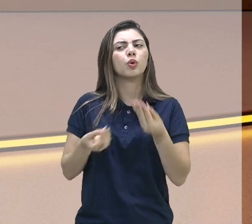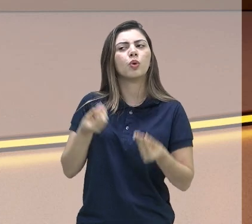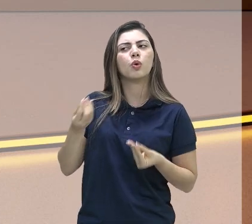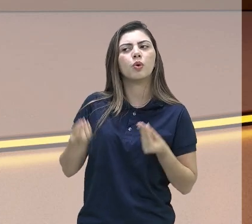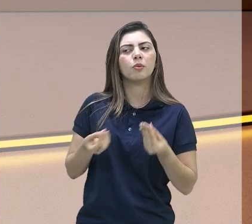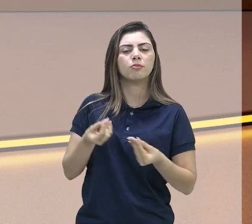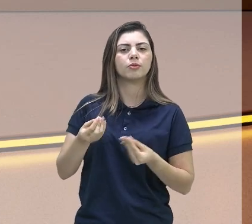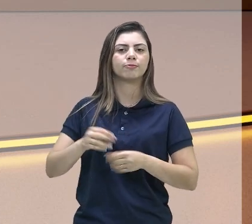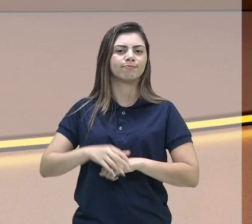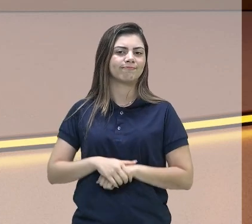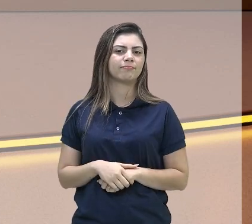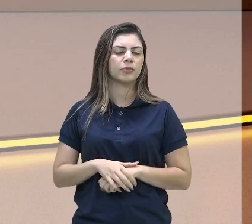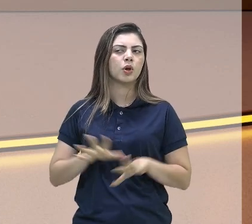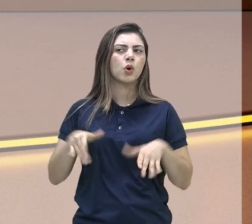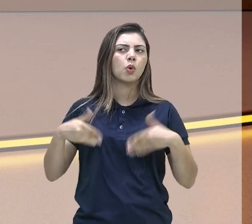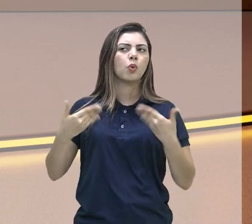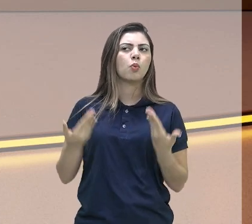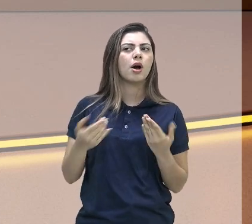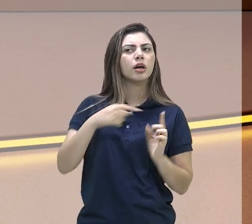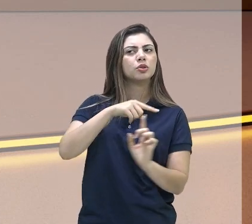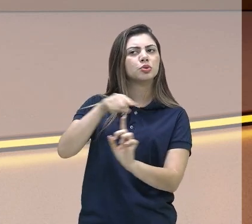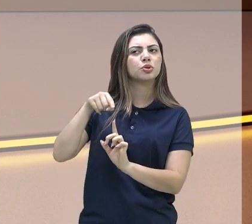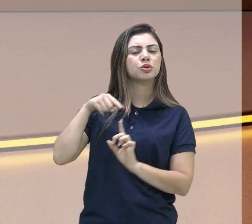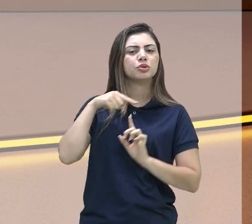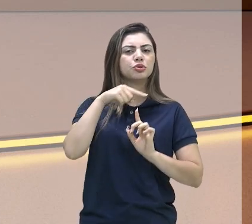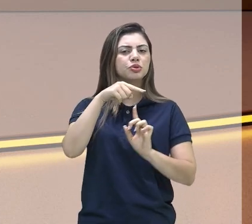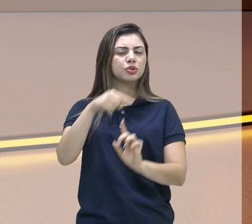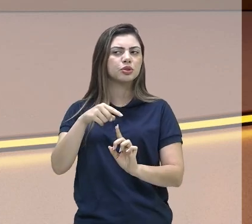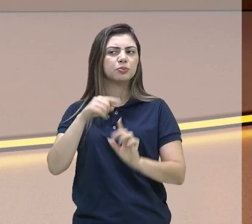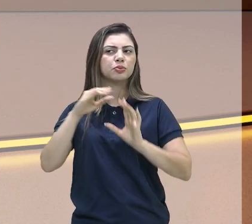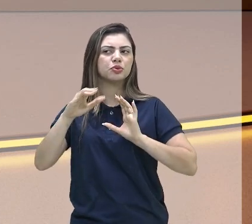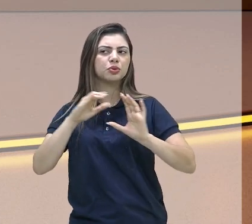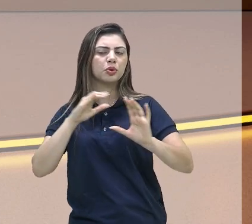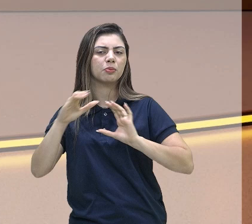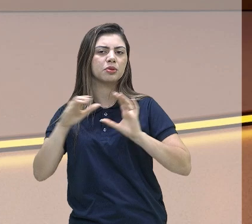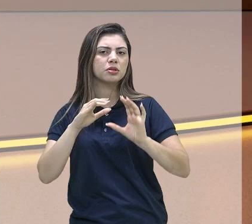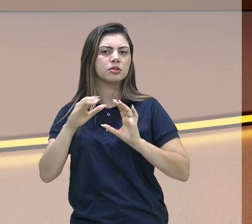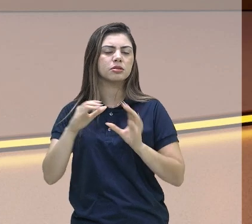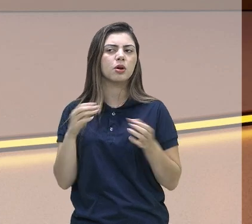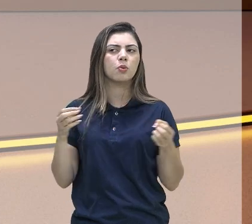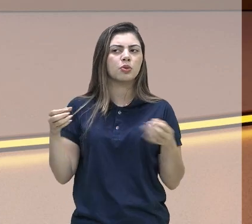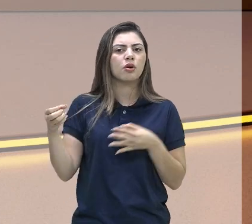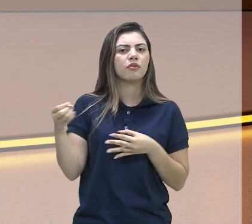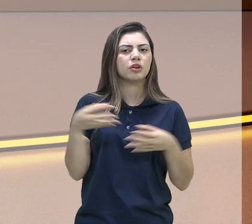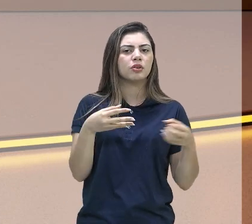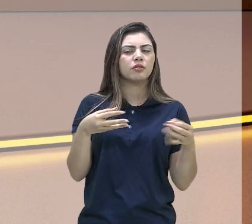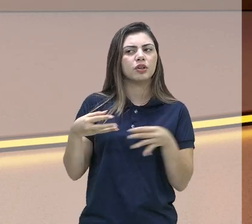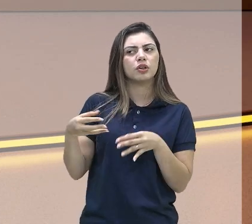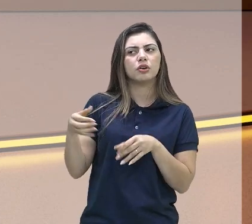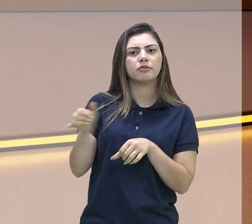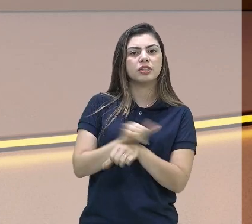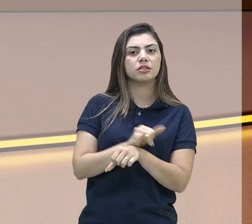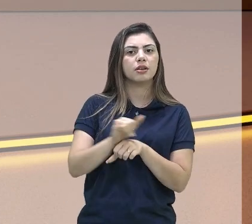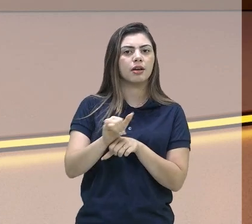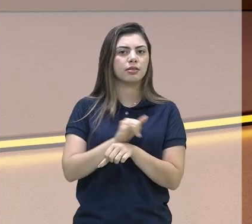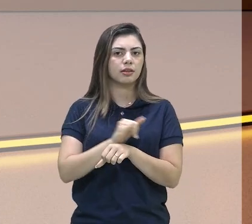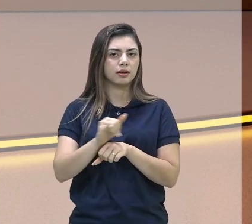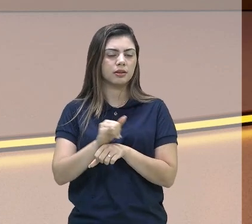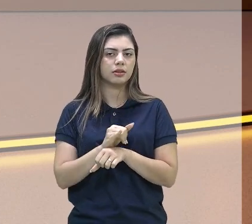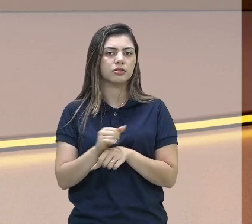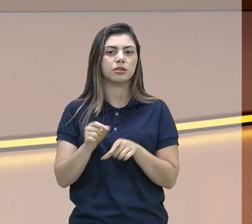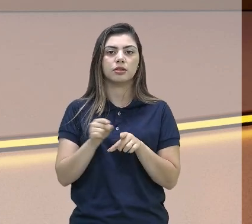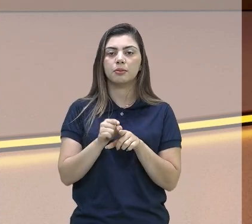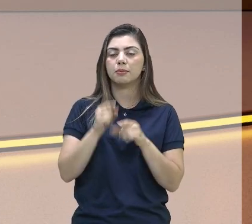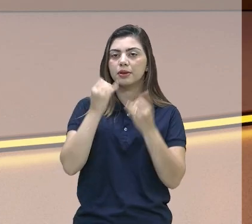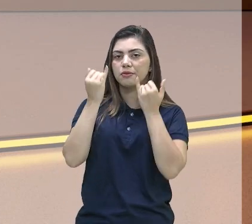são esses equipamentos, essas novas formas de comunicação e